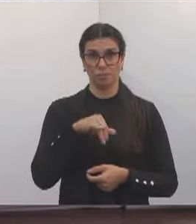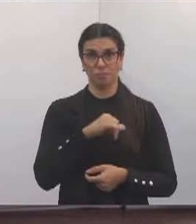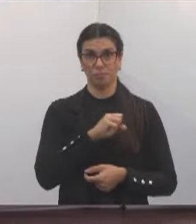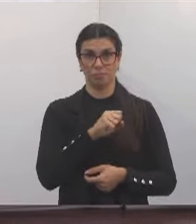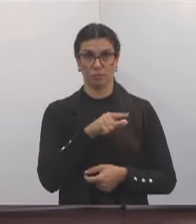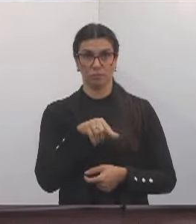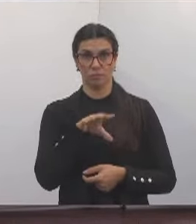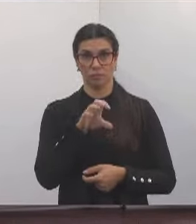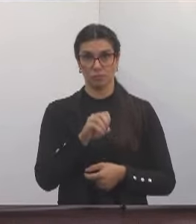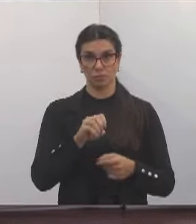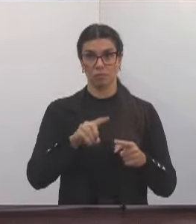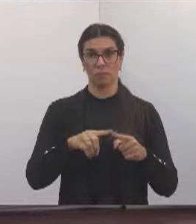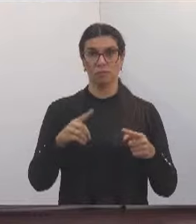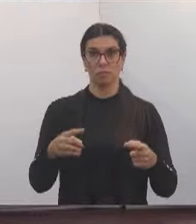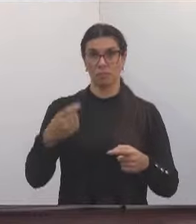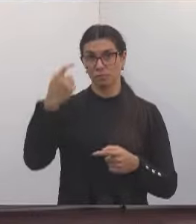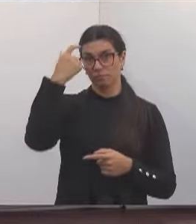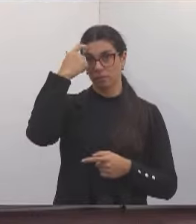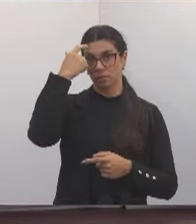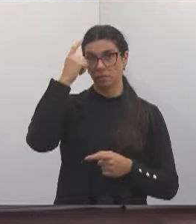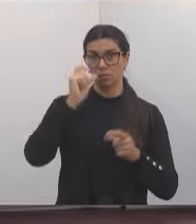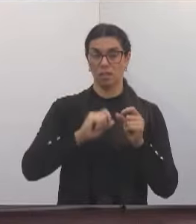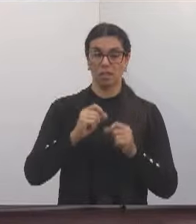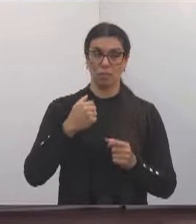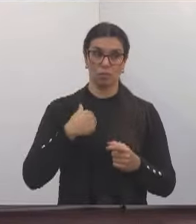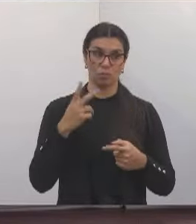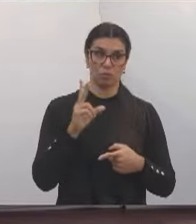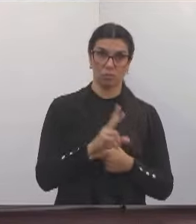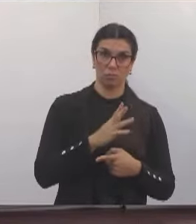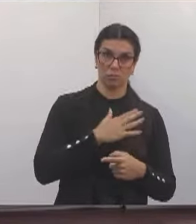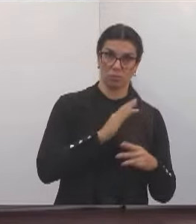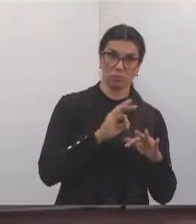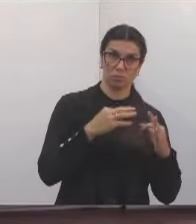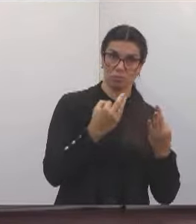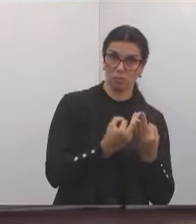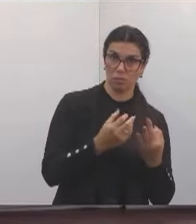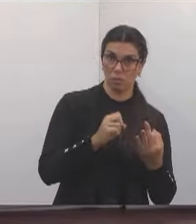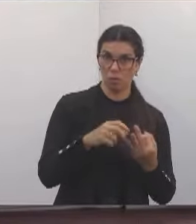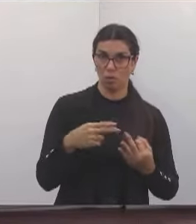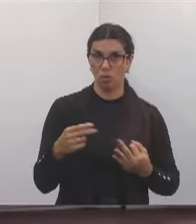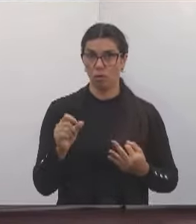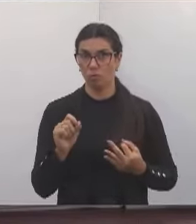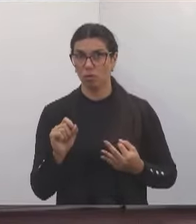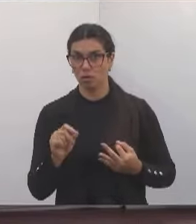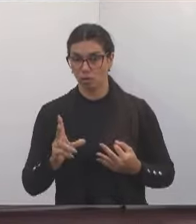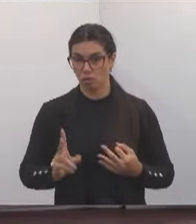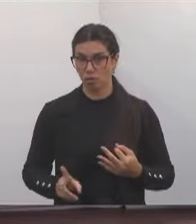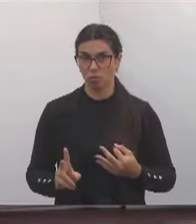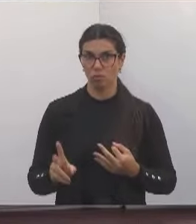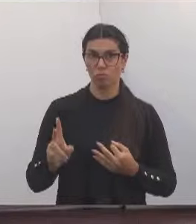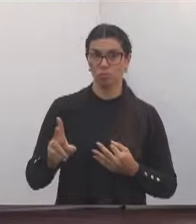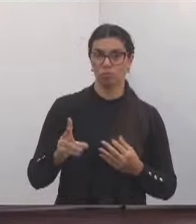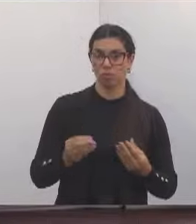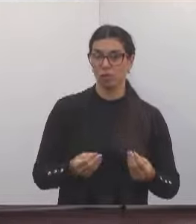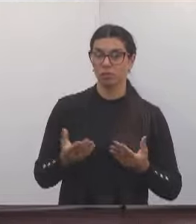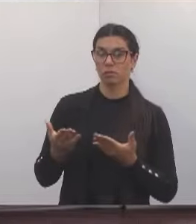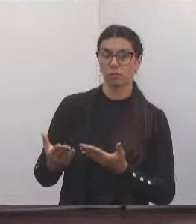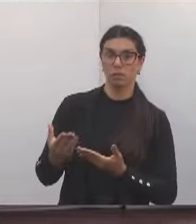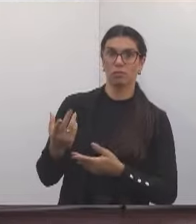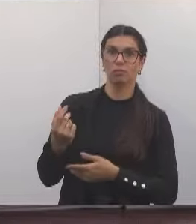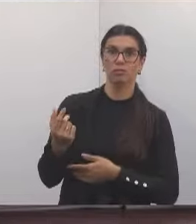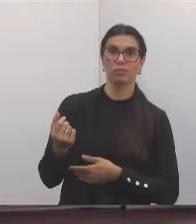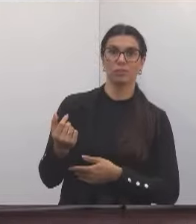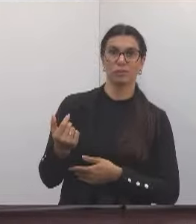pessoa pensa, e agora, eu vou cuidar da minha família ou vou... continuar repassando. É isso que